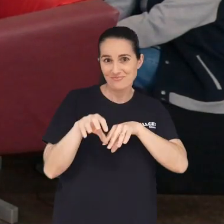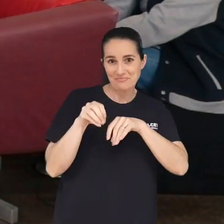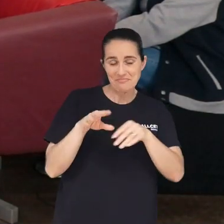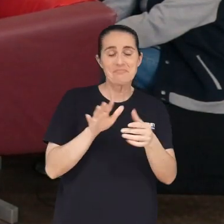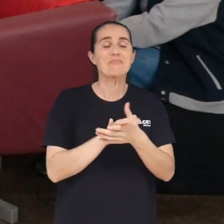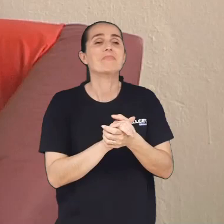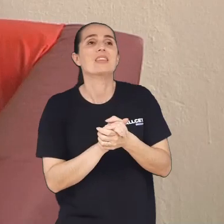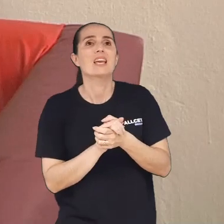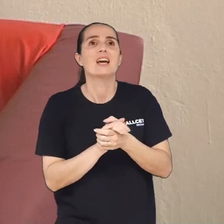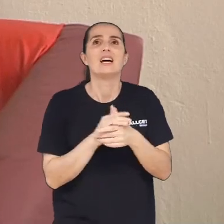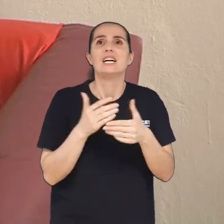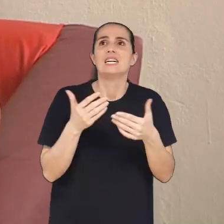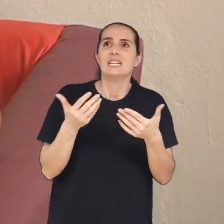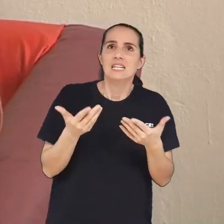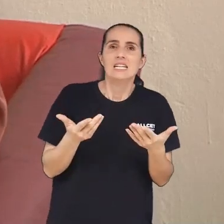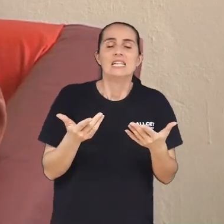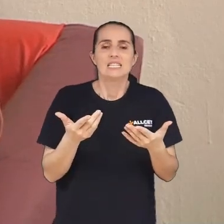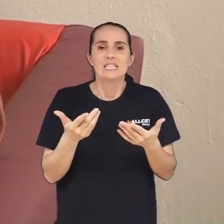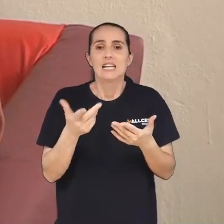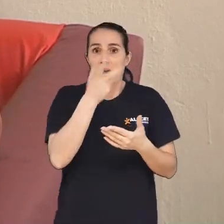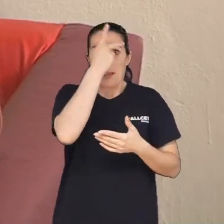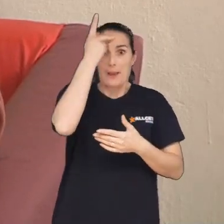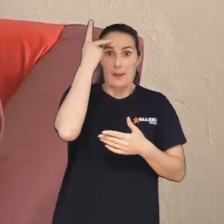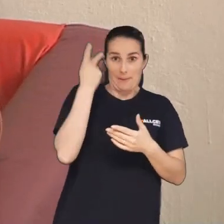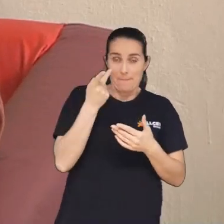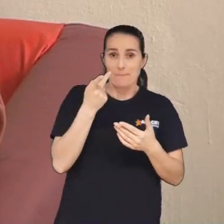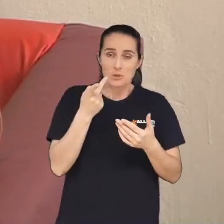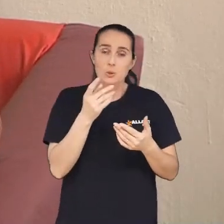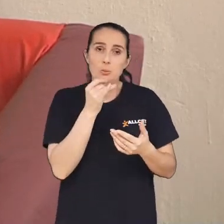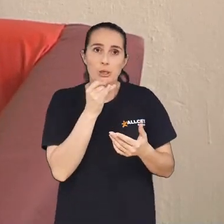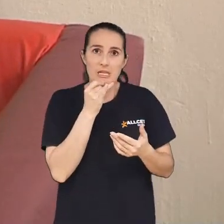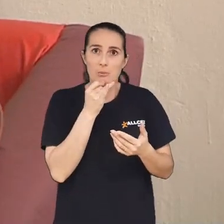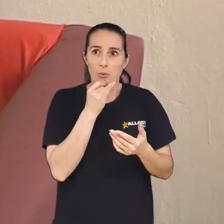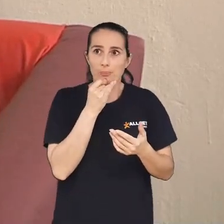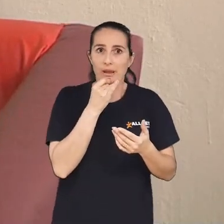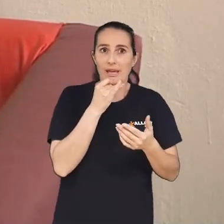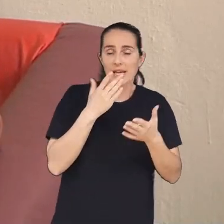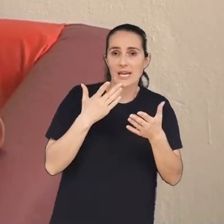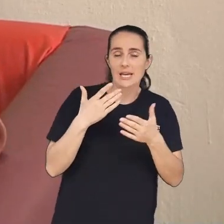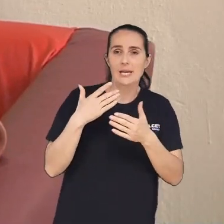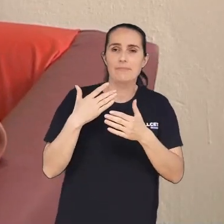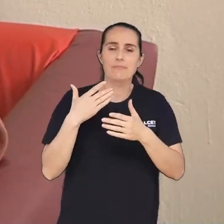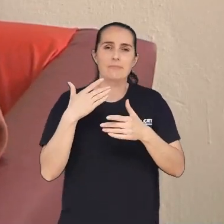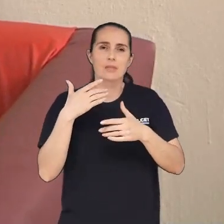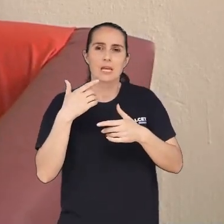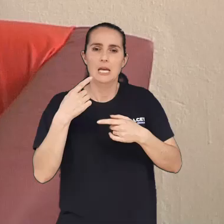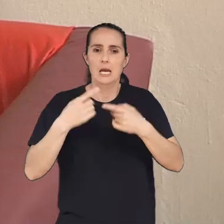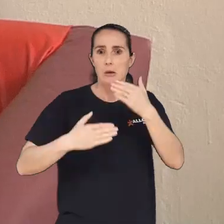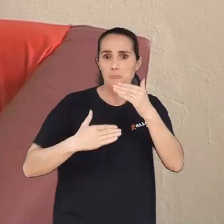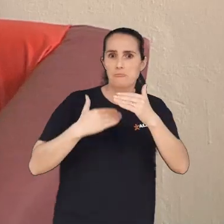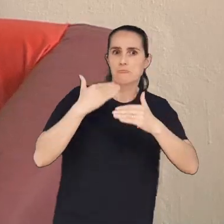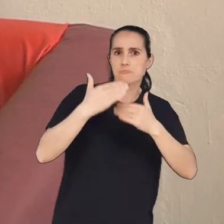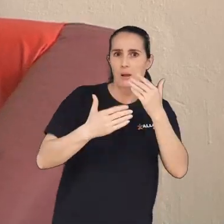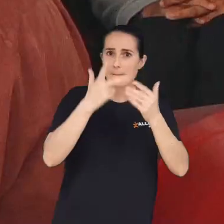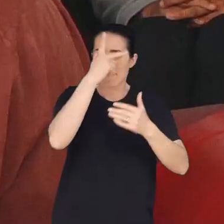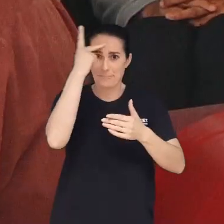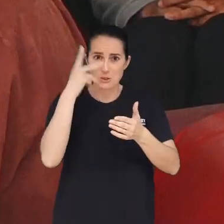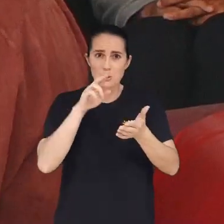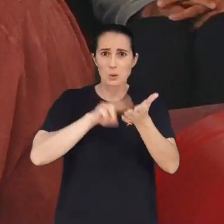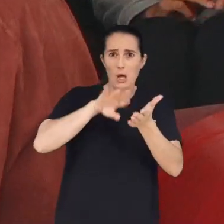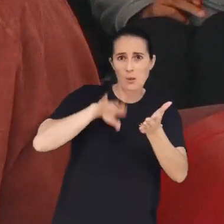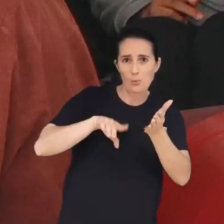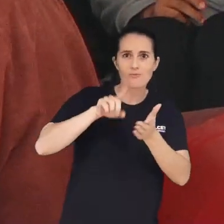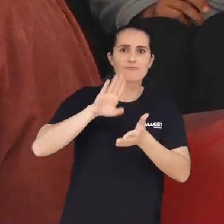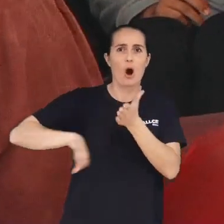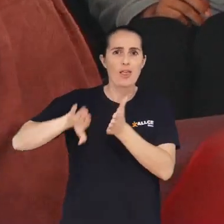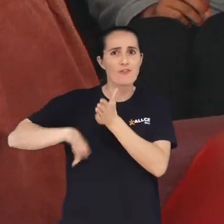dizer assim, e eles iam eliminando as pessoas conforme o passar das etapas. E